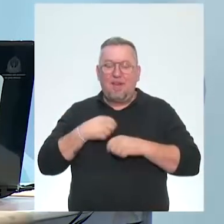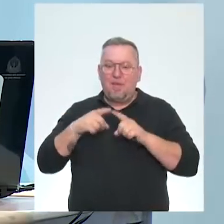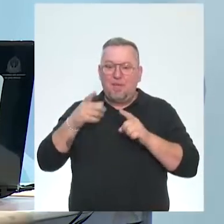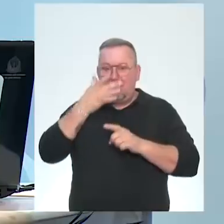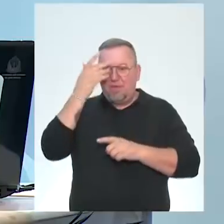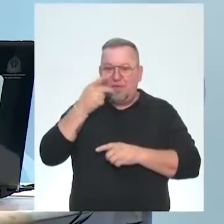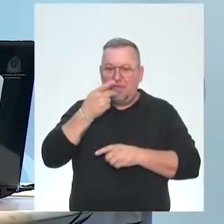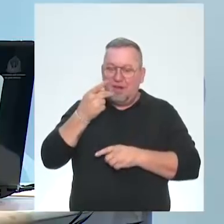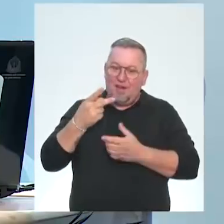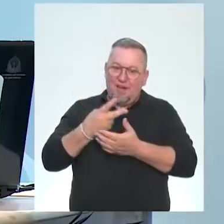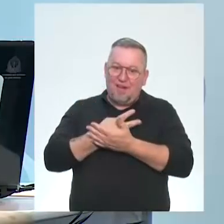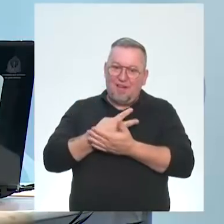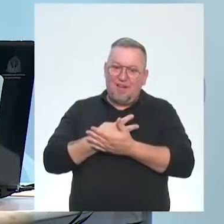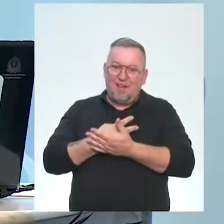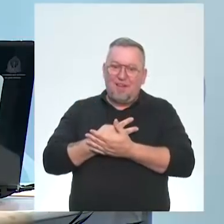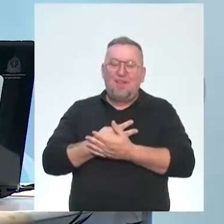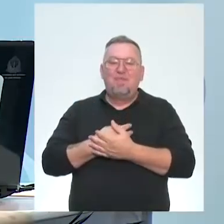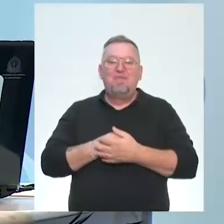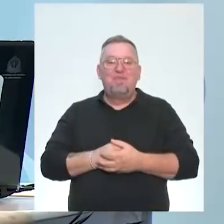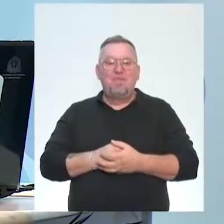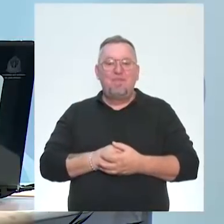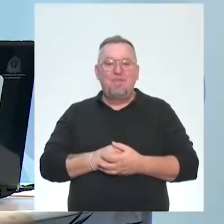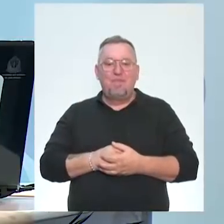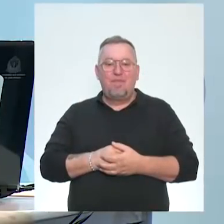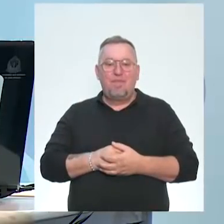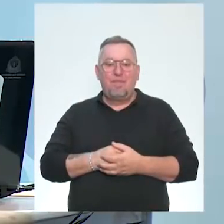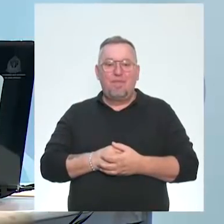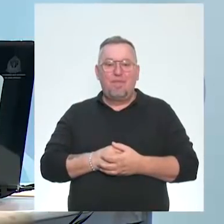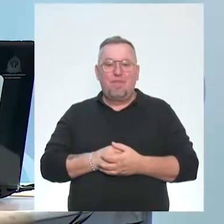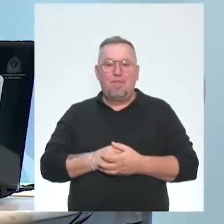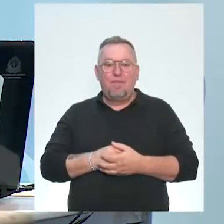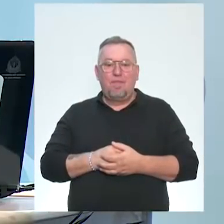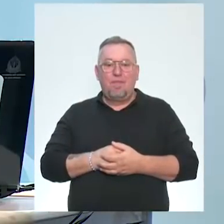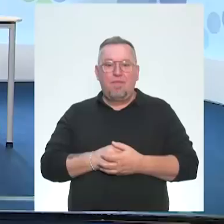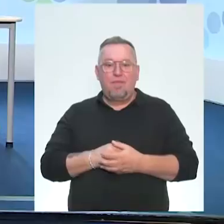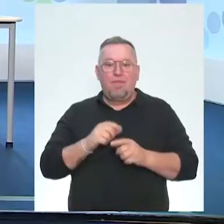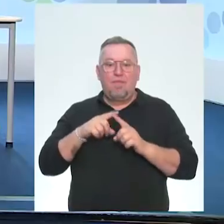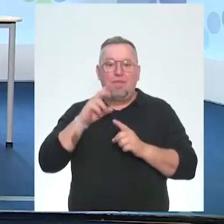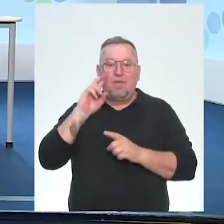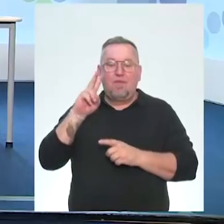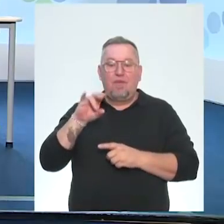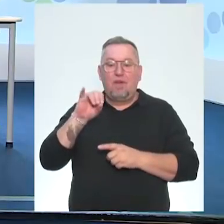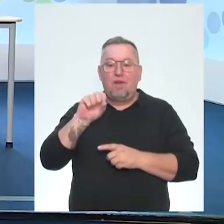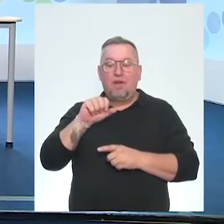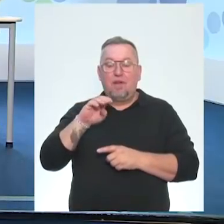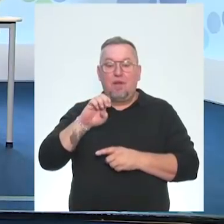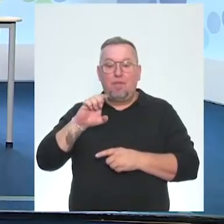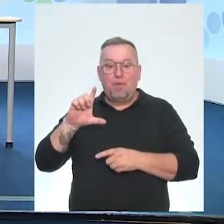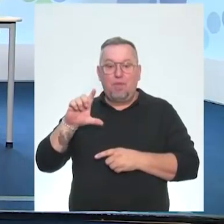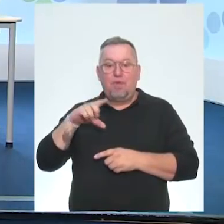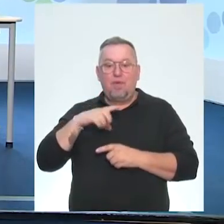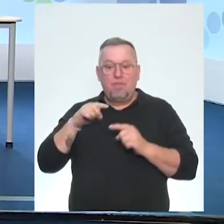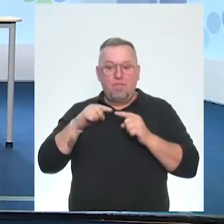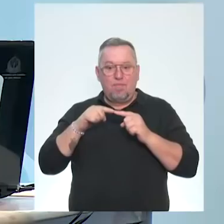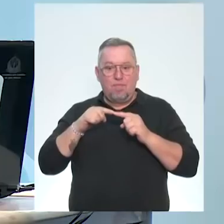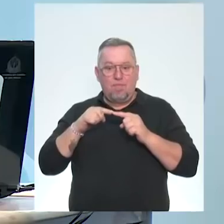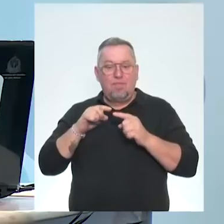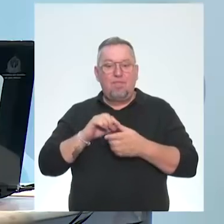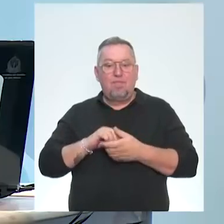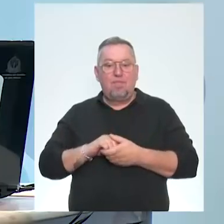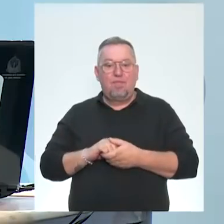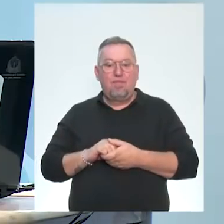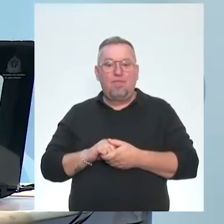falar que eu tô falando errado. Então, ó. Peraí, eu queria ler o comentário da Isabel, porque pois não. Tem a ver comigo. Ó. Diga lá.